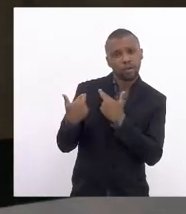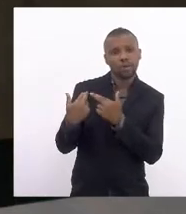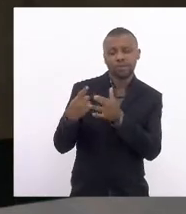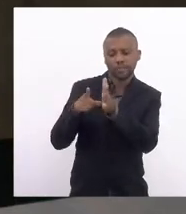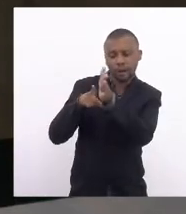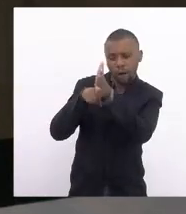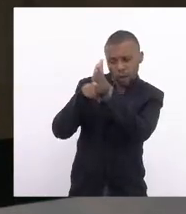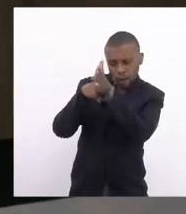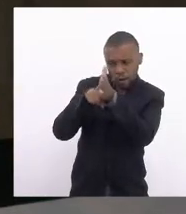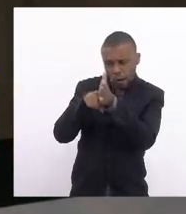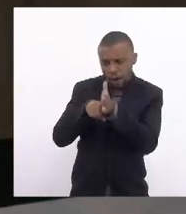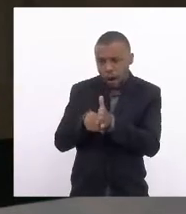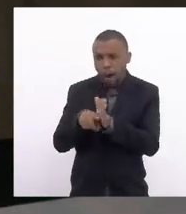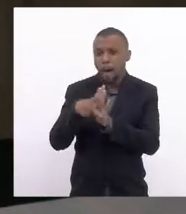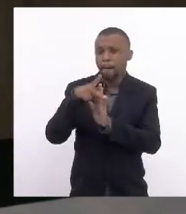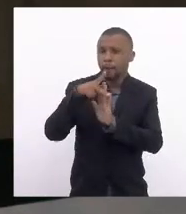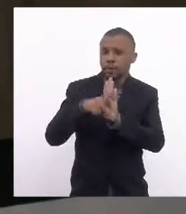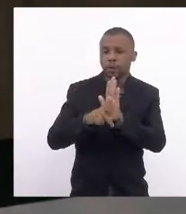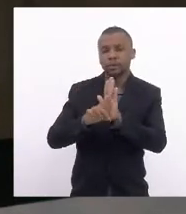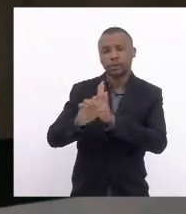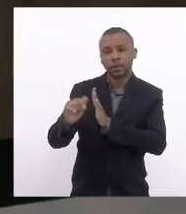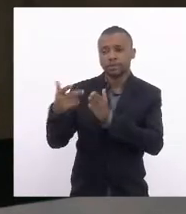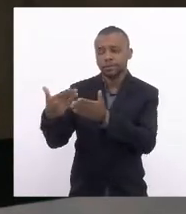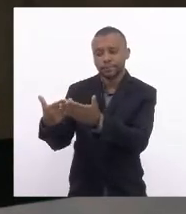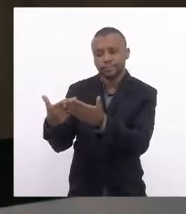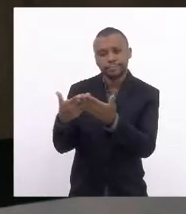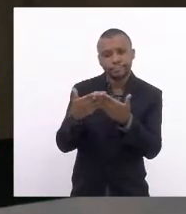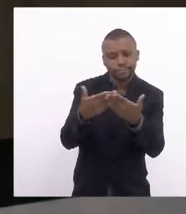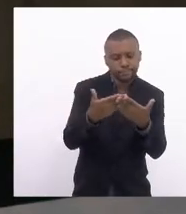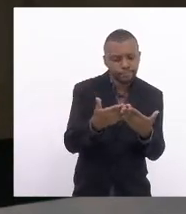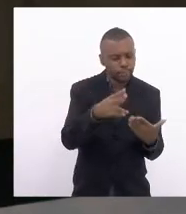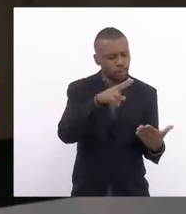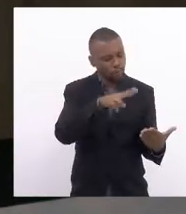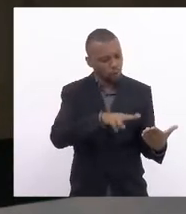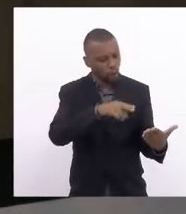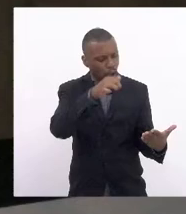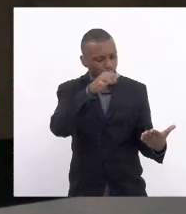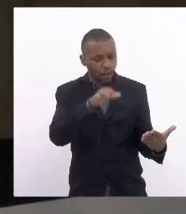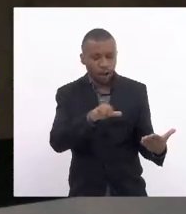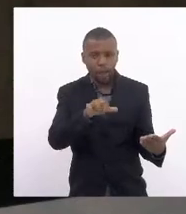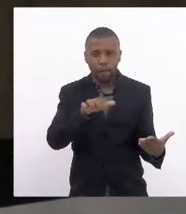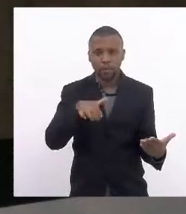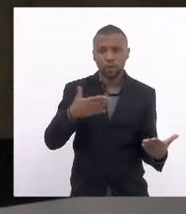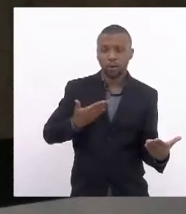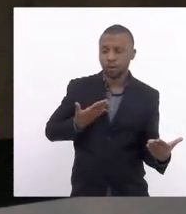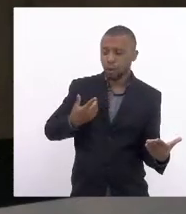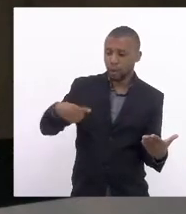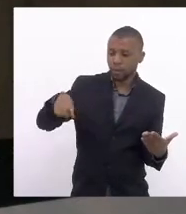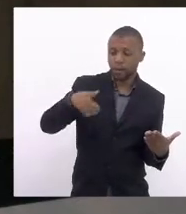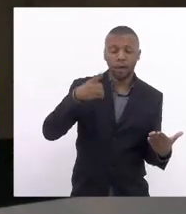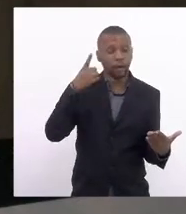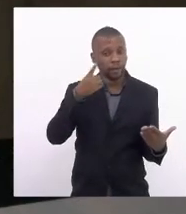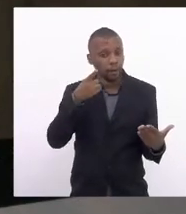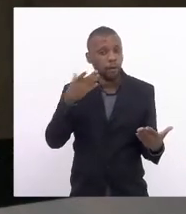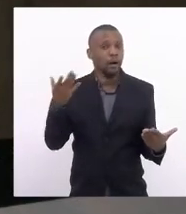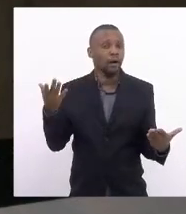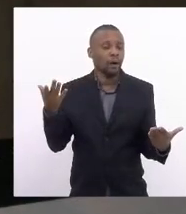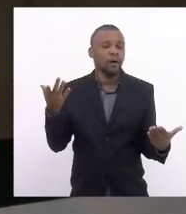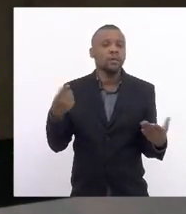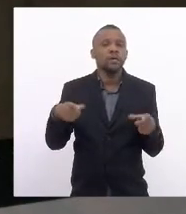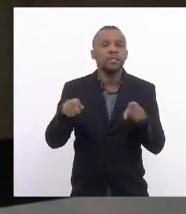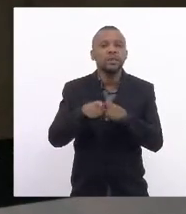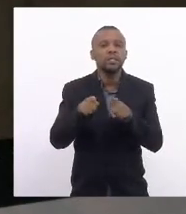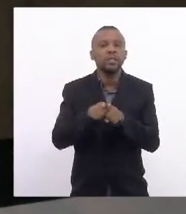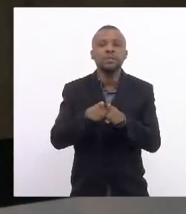examinar os projetos de lei que são encaminhados pelos nossos companheiros do Parlamento. E fazer também